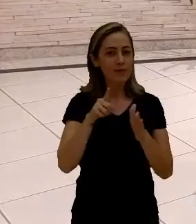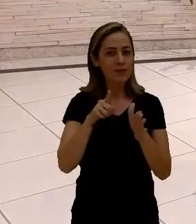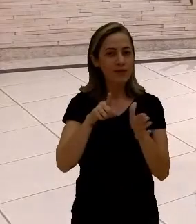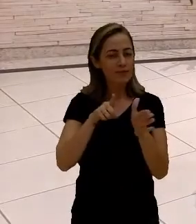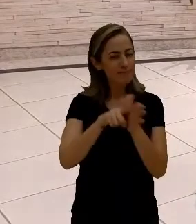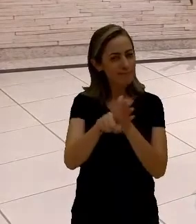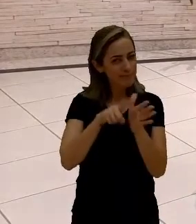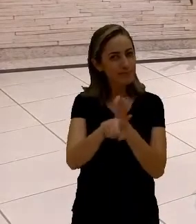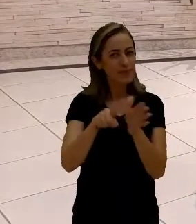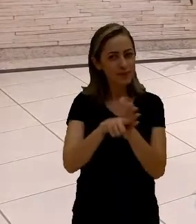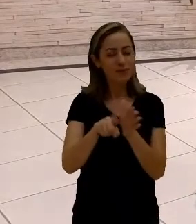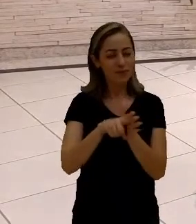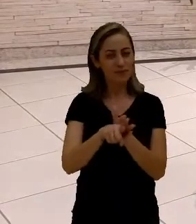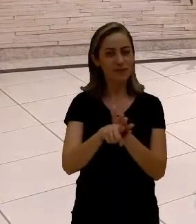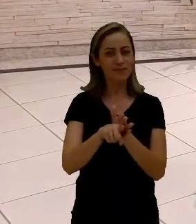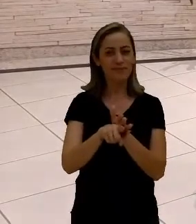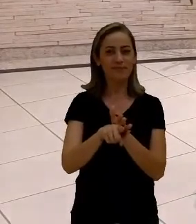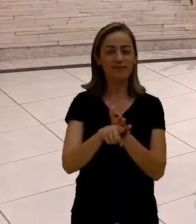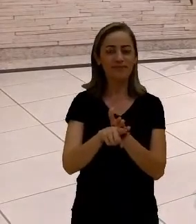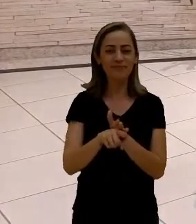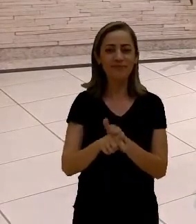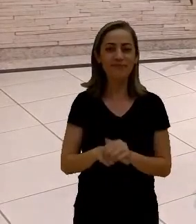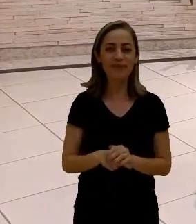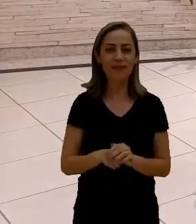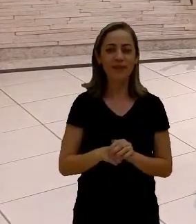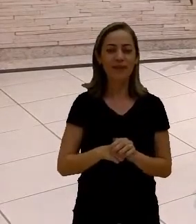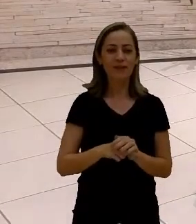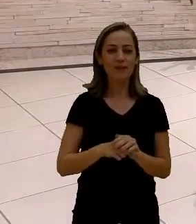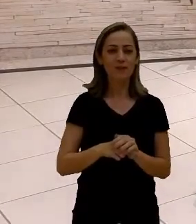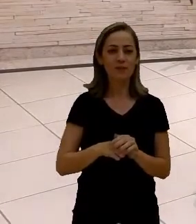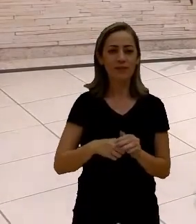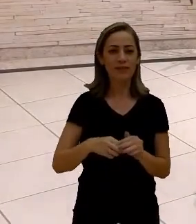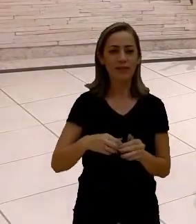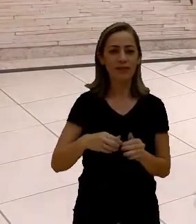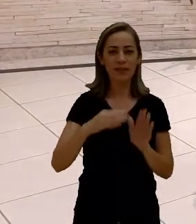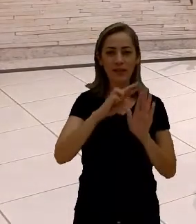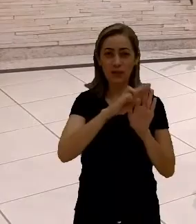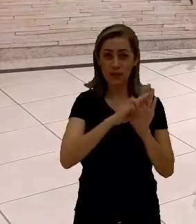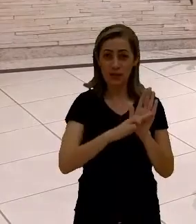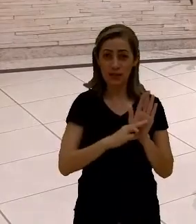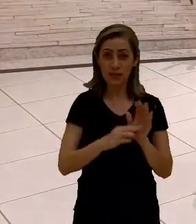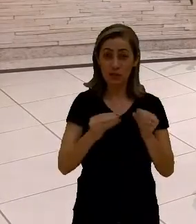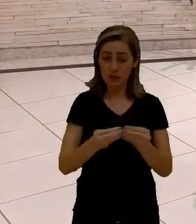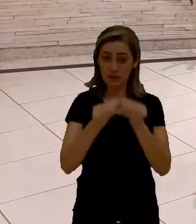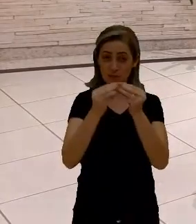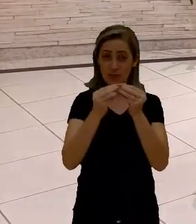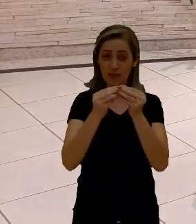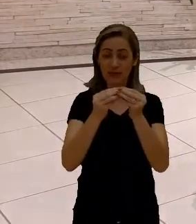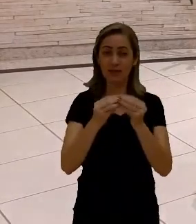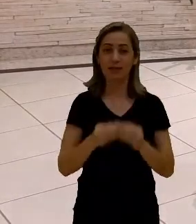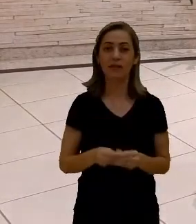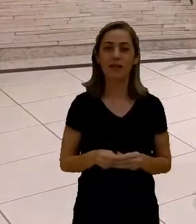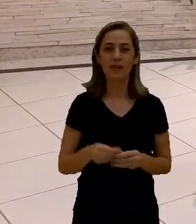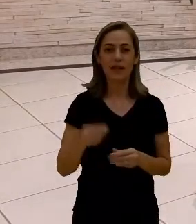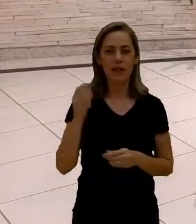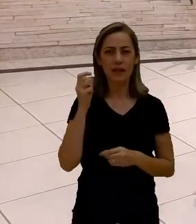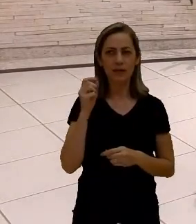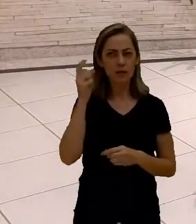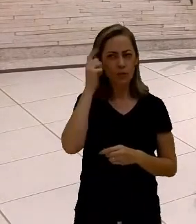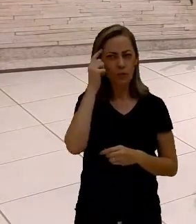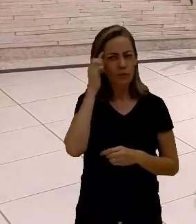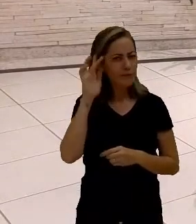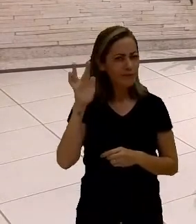comentários as suas perguntas sobre os ritos da missa que acha que é um assunto que levanta bastante questões nas pessoas nos